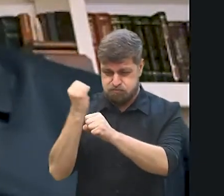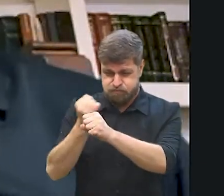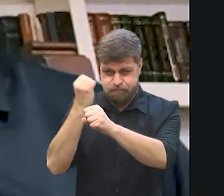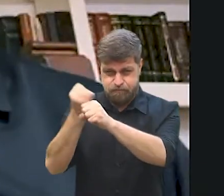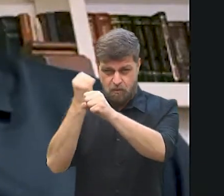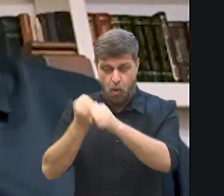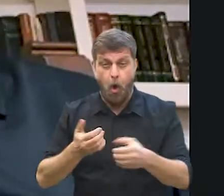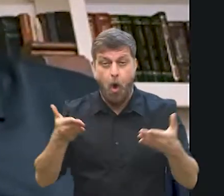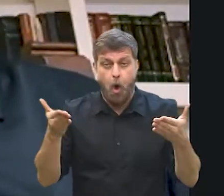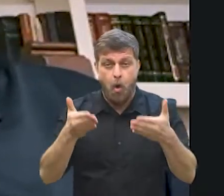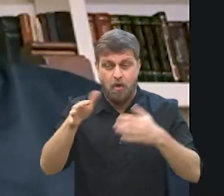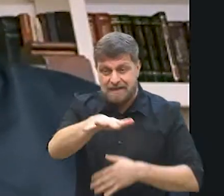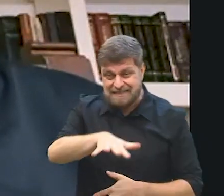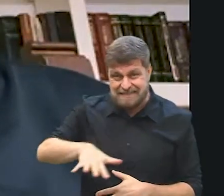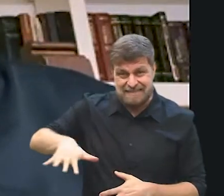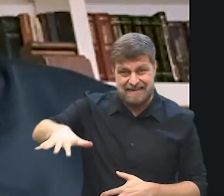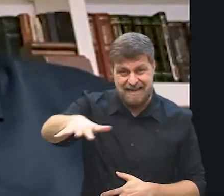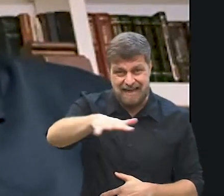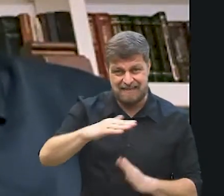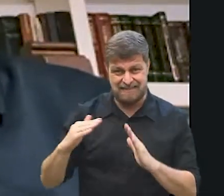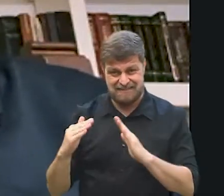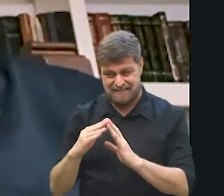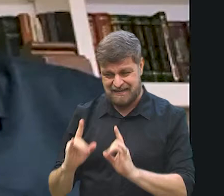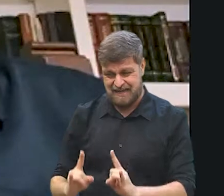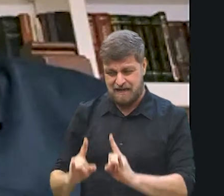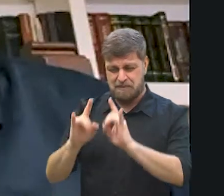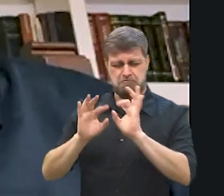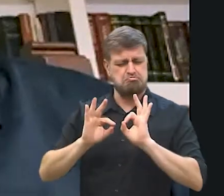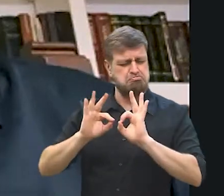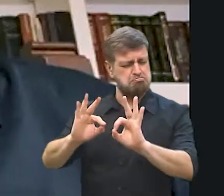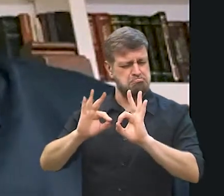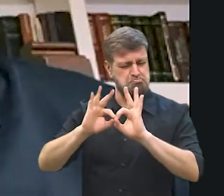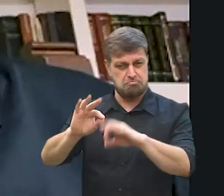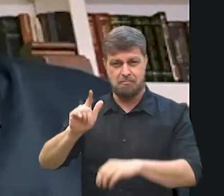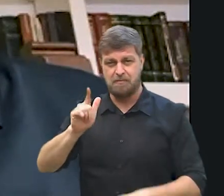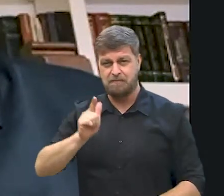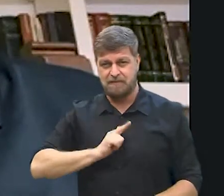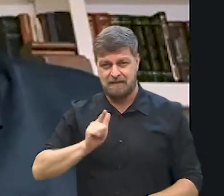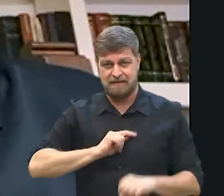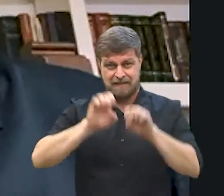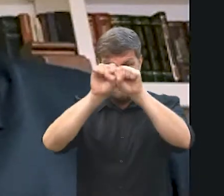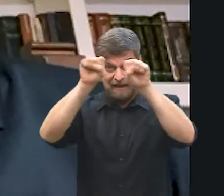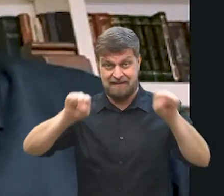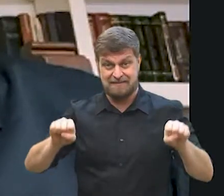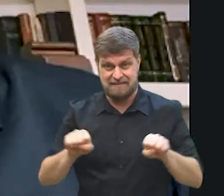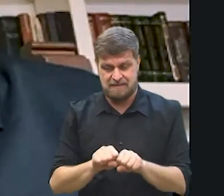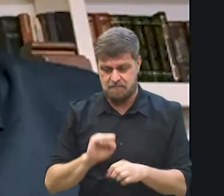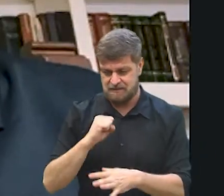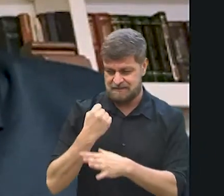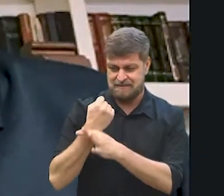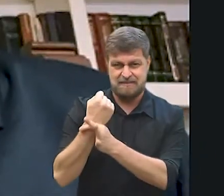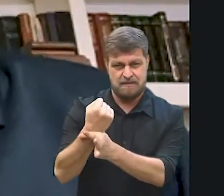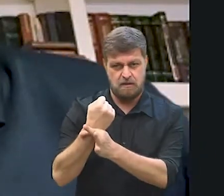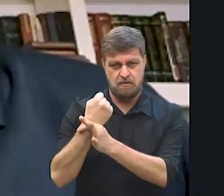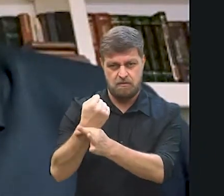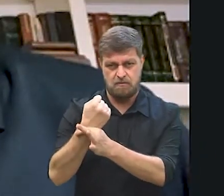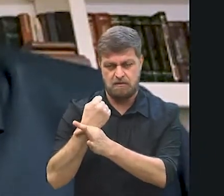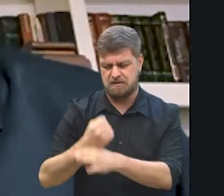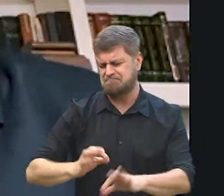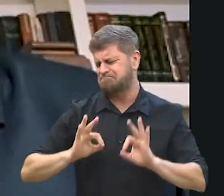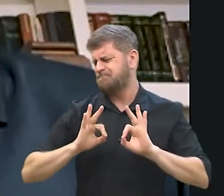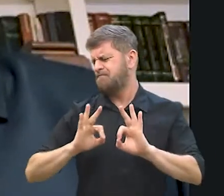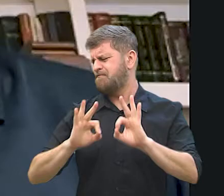Hoje, a área de construção está excelente. Eles têm um sistema de segurança, de apoio, que é um